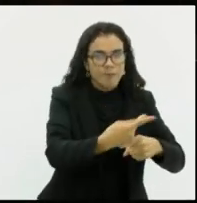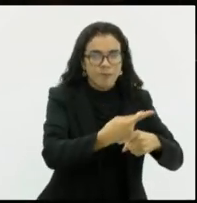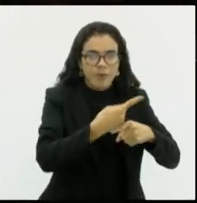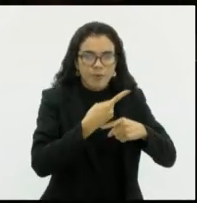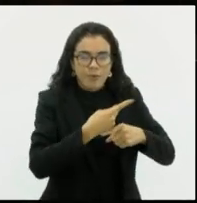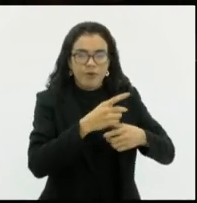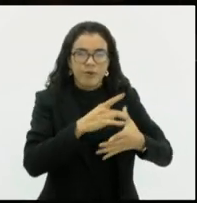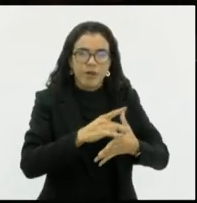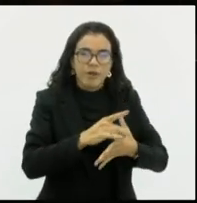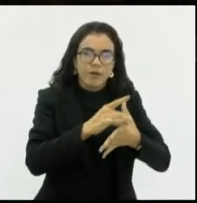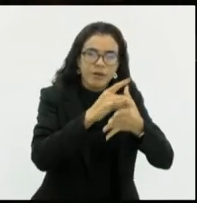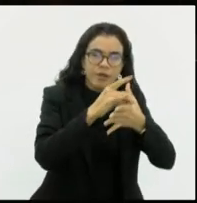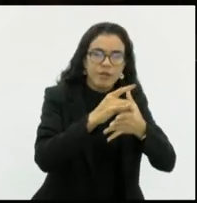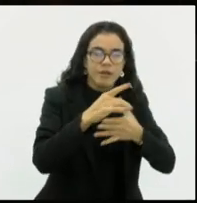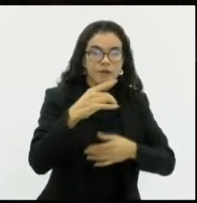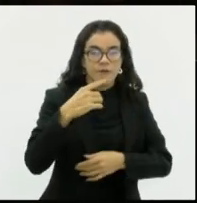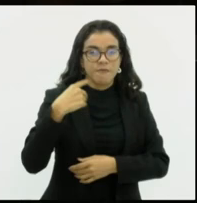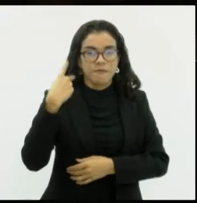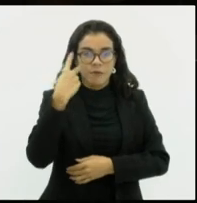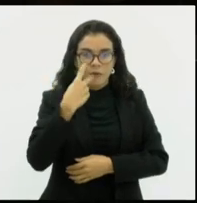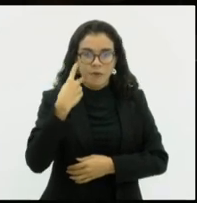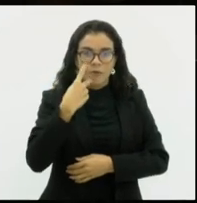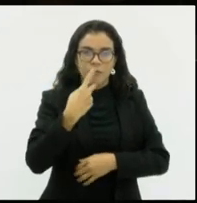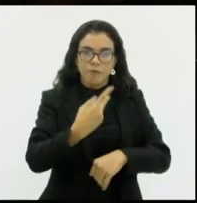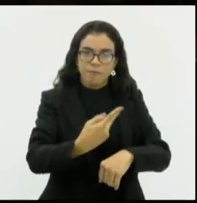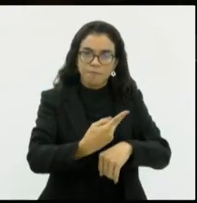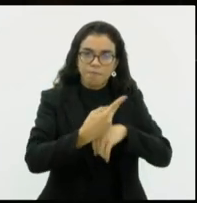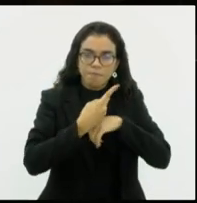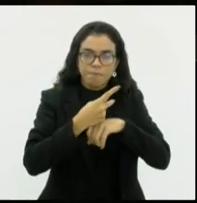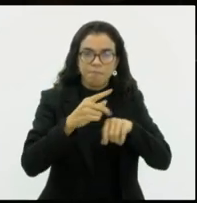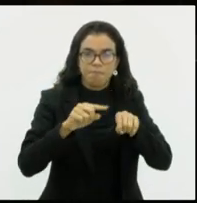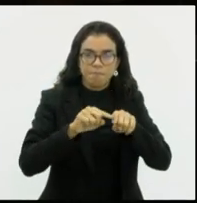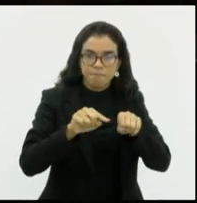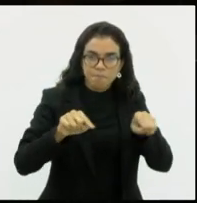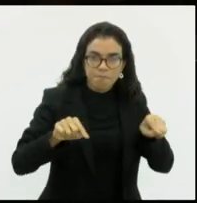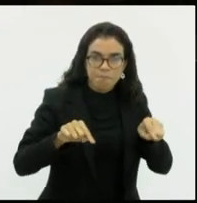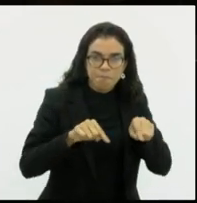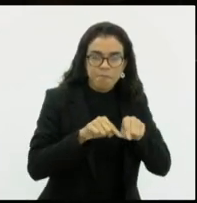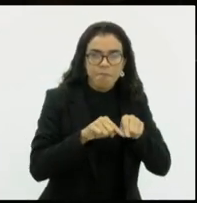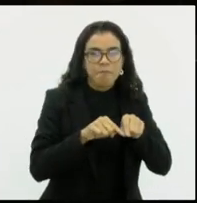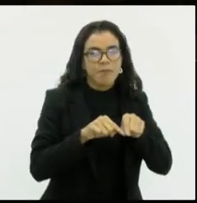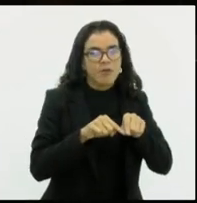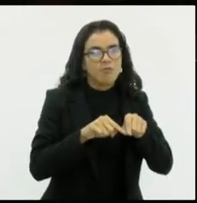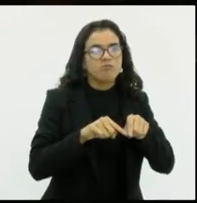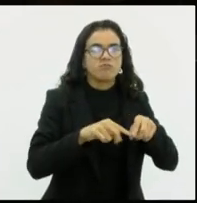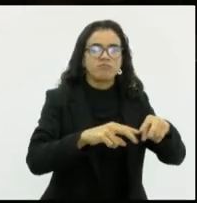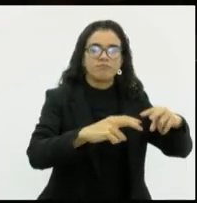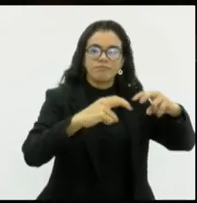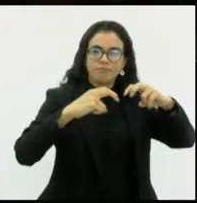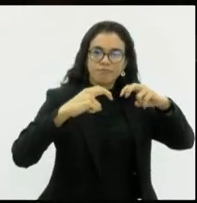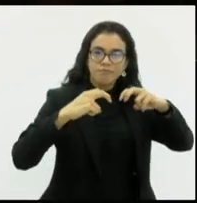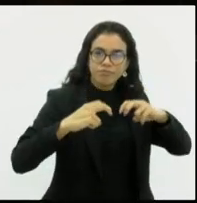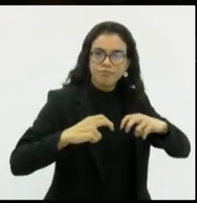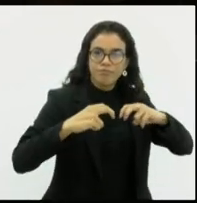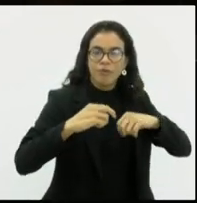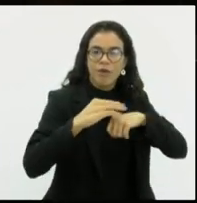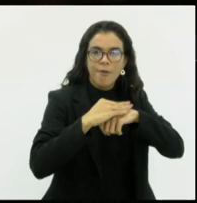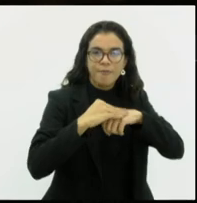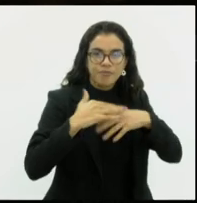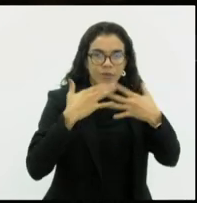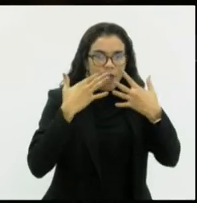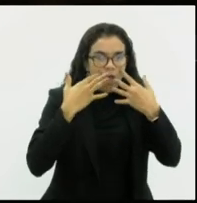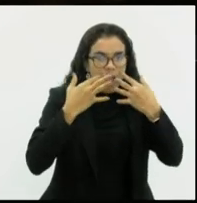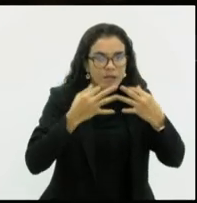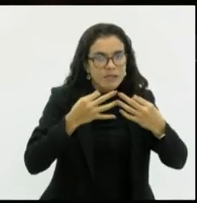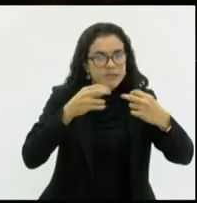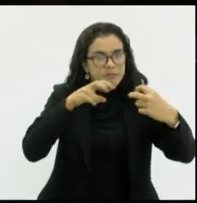lideranças, vereadores, todos que chegam ao meu gabinete, eu sempre procuro acolhê-los com todo carinho, dando muita